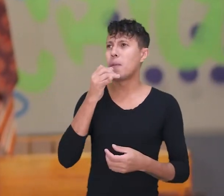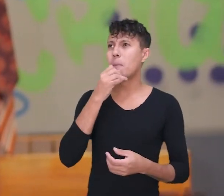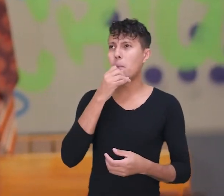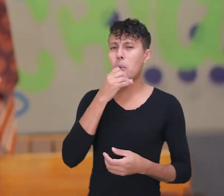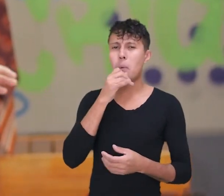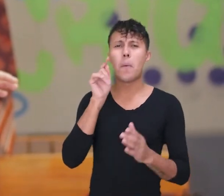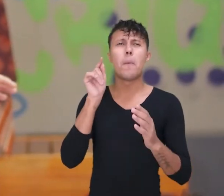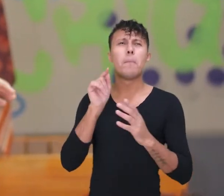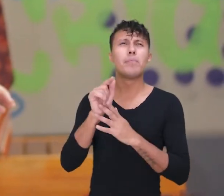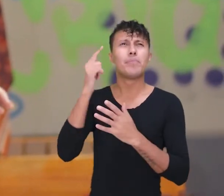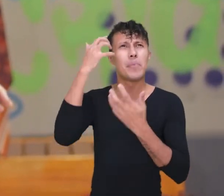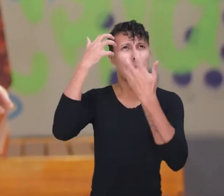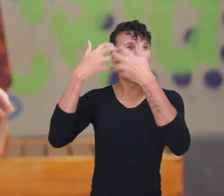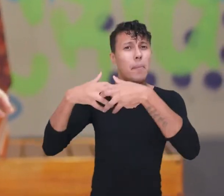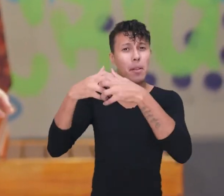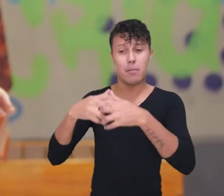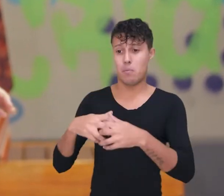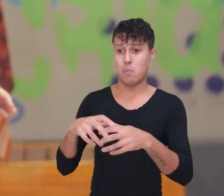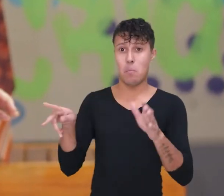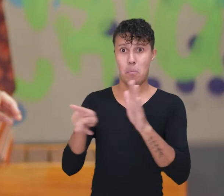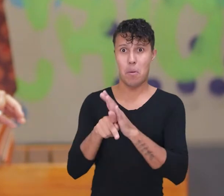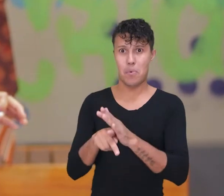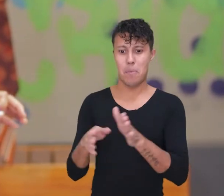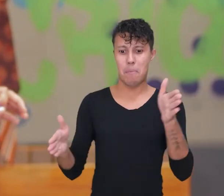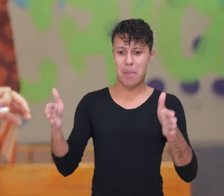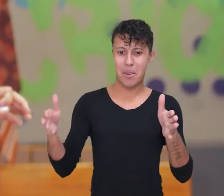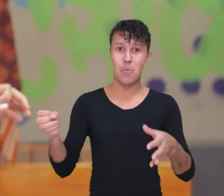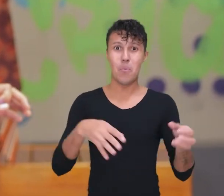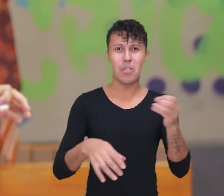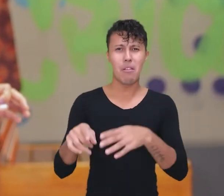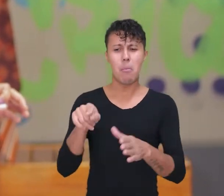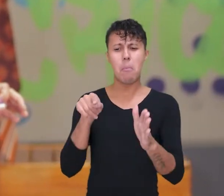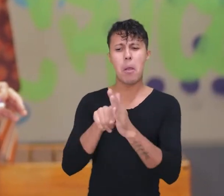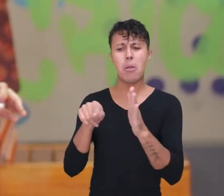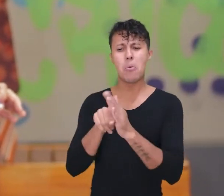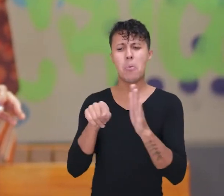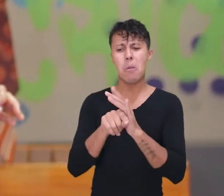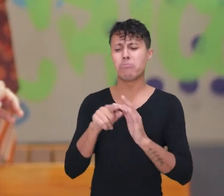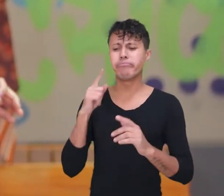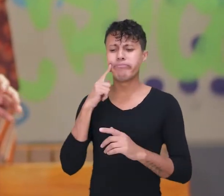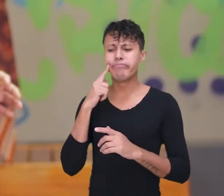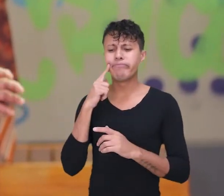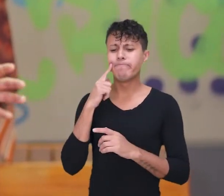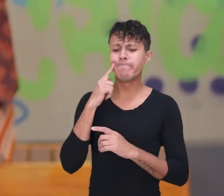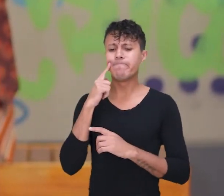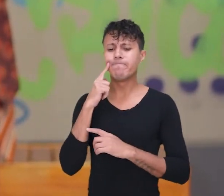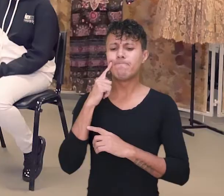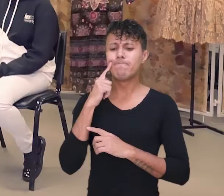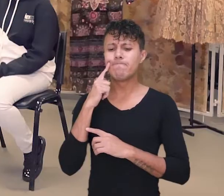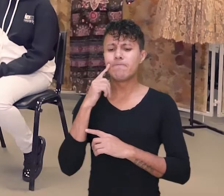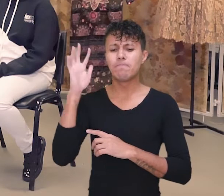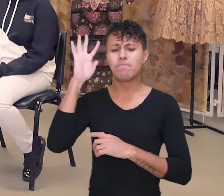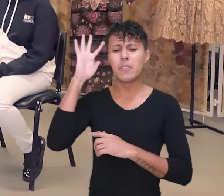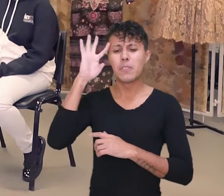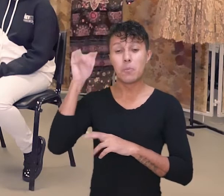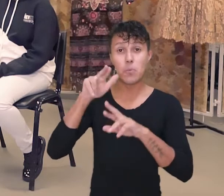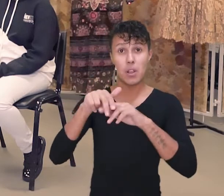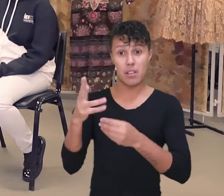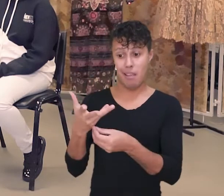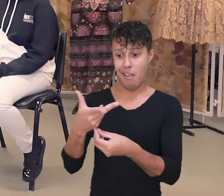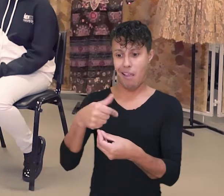o próprio modernismo, se for o caso, mas sempre pensando de que a